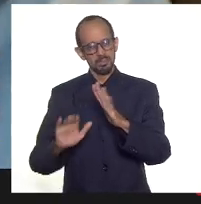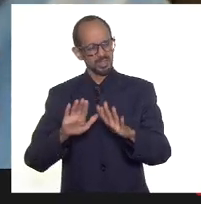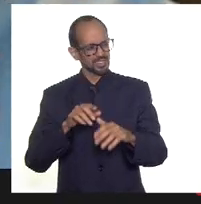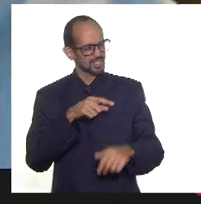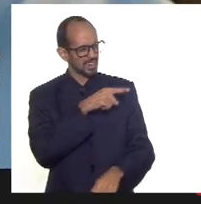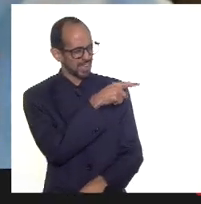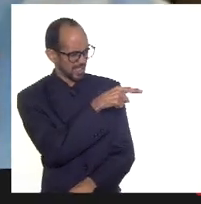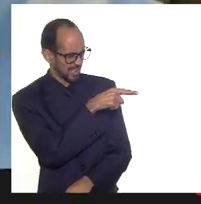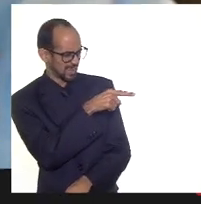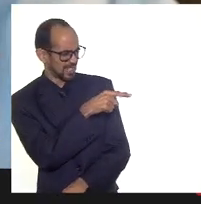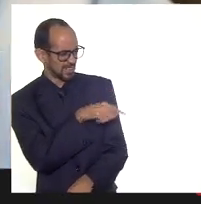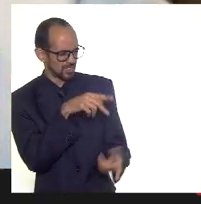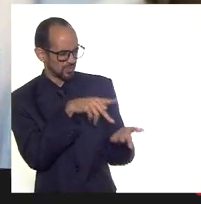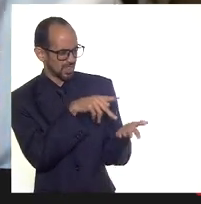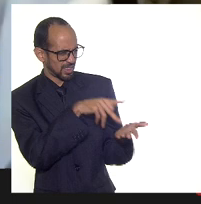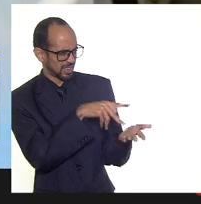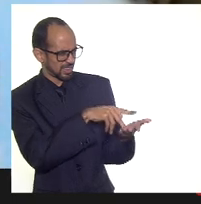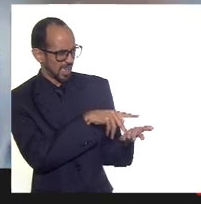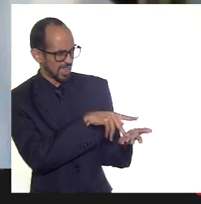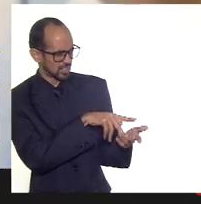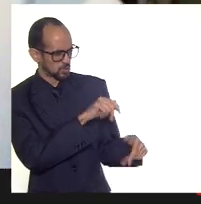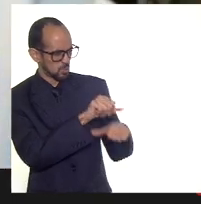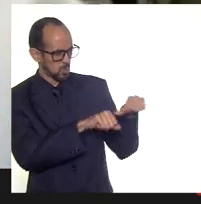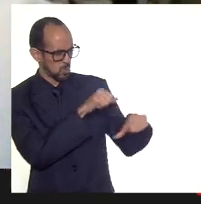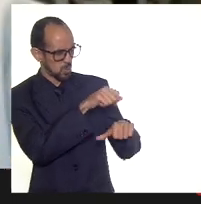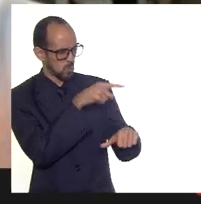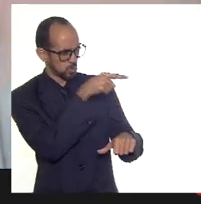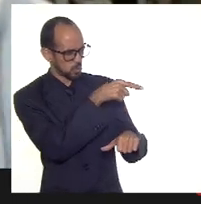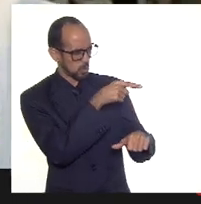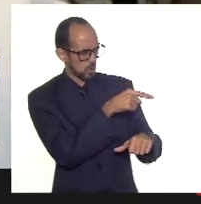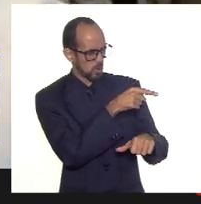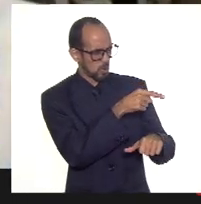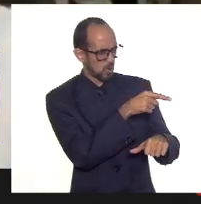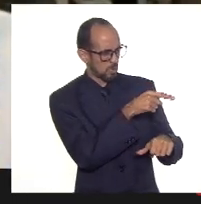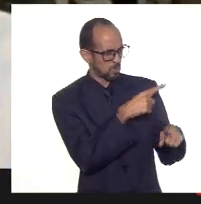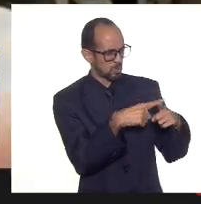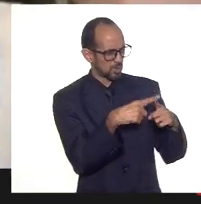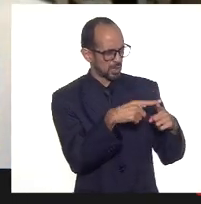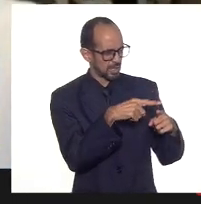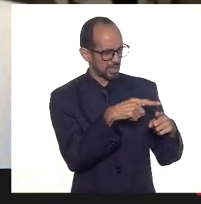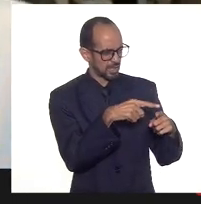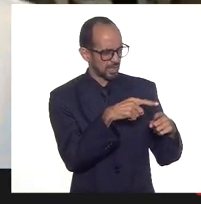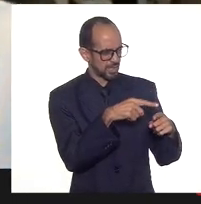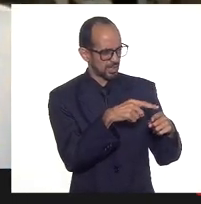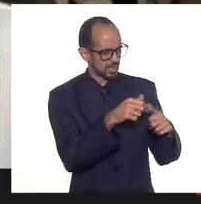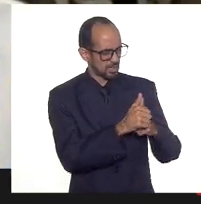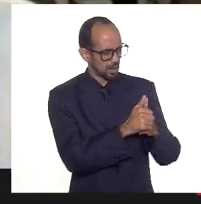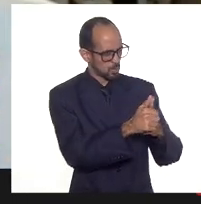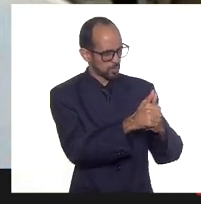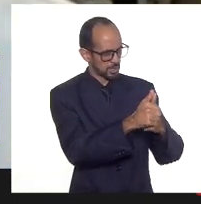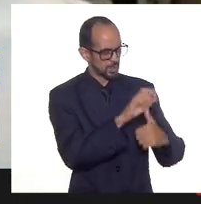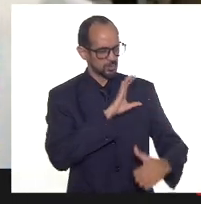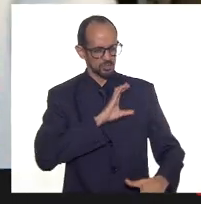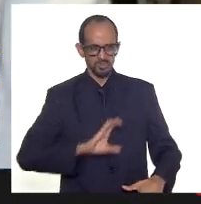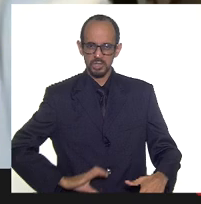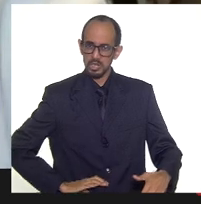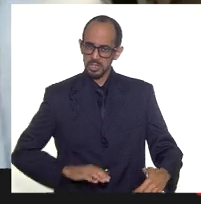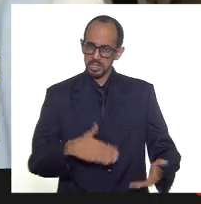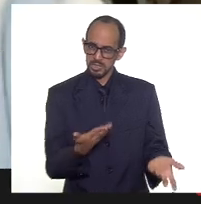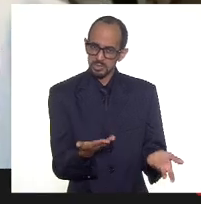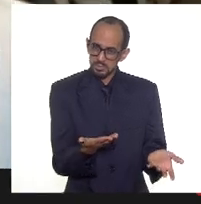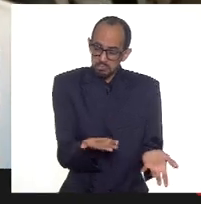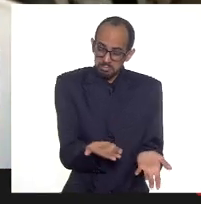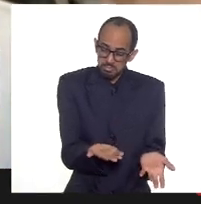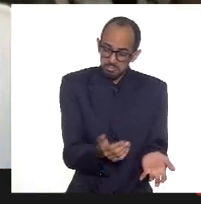vândalo? Não tem sentido, né? Porque cristianismo, né? Os princípios cristãos, o cara mata, o cara